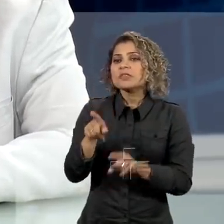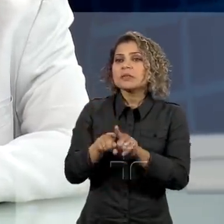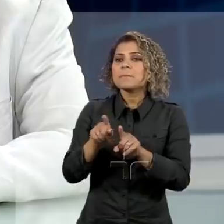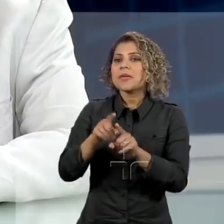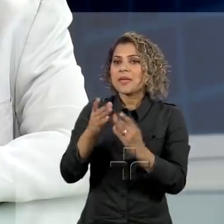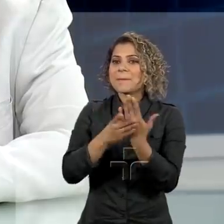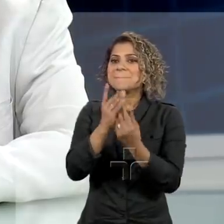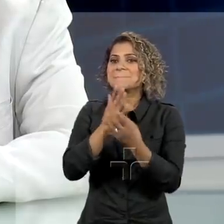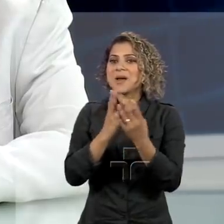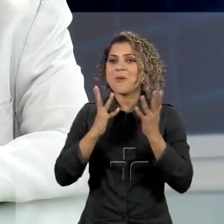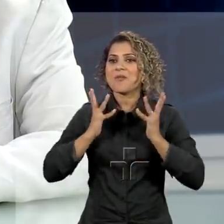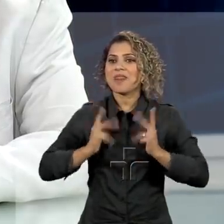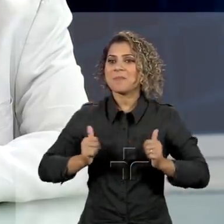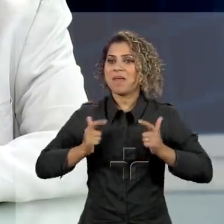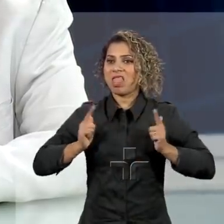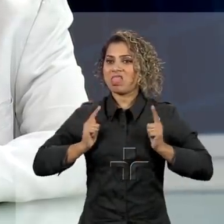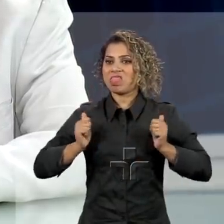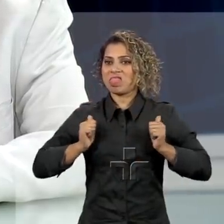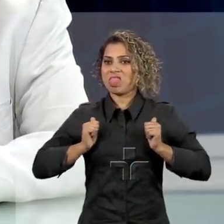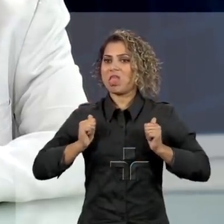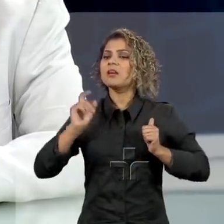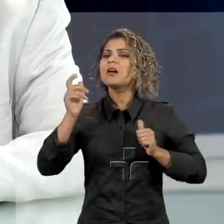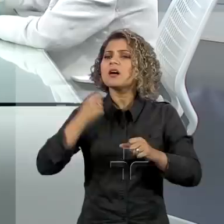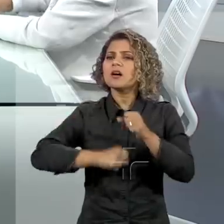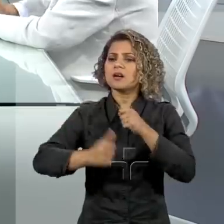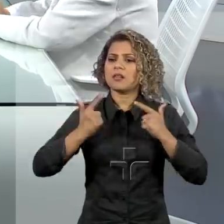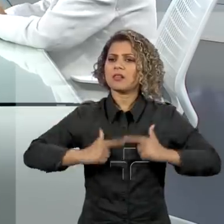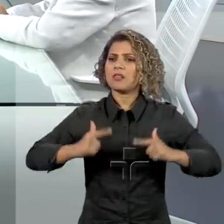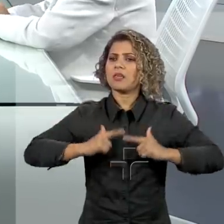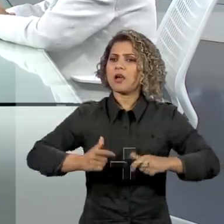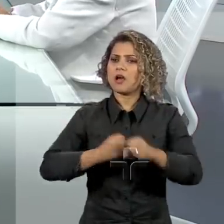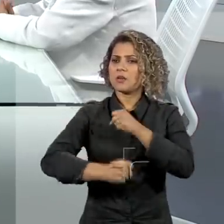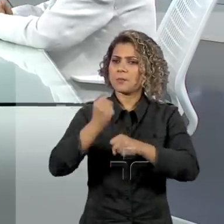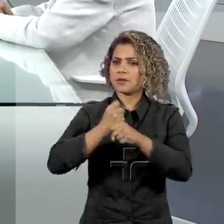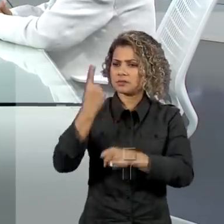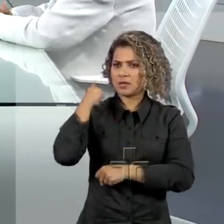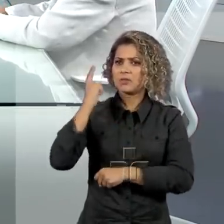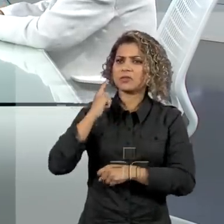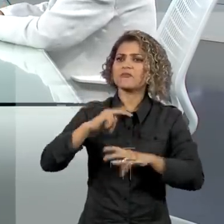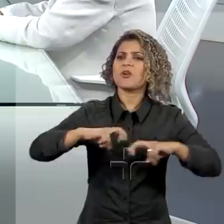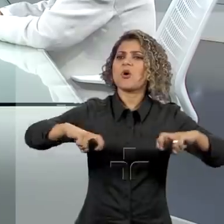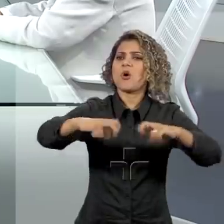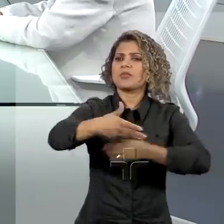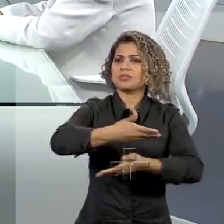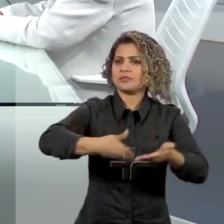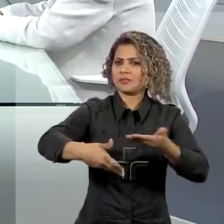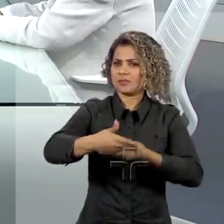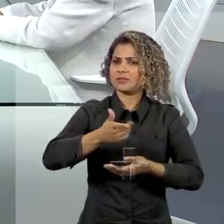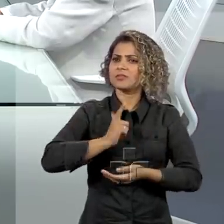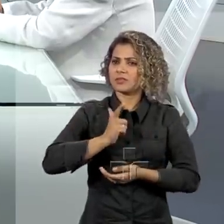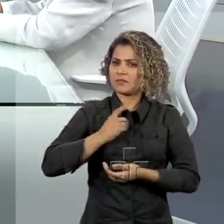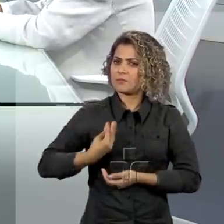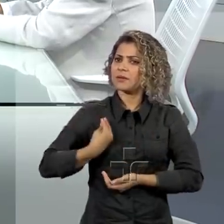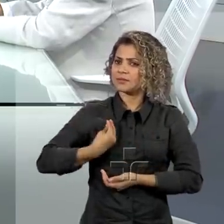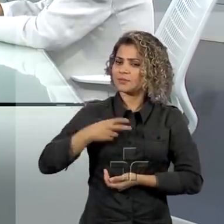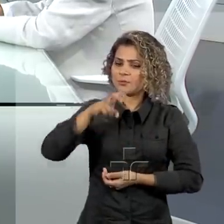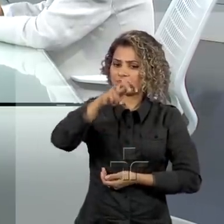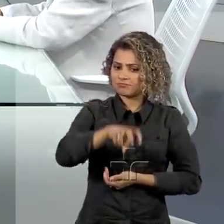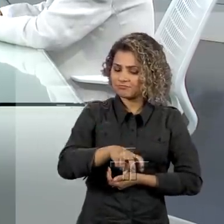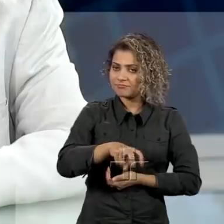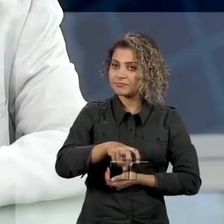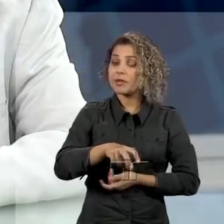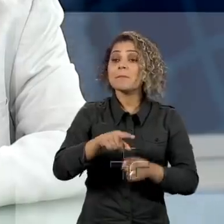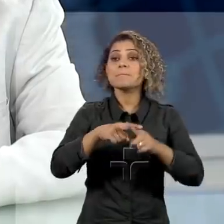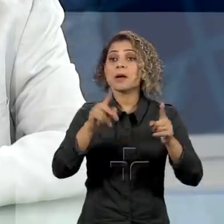Limpas aqui no Roda Viva, ano passado, né? Acho que foi ano passado, no começo desse ano. Um paralelo é que não teria acontecido